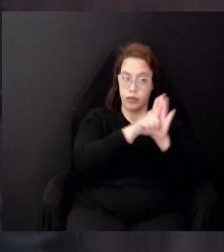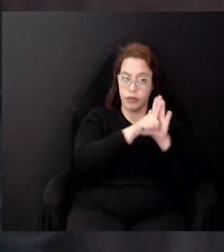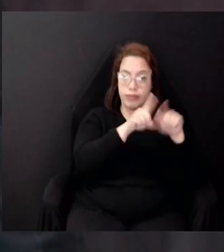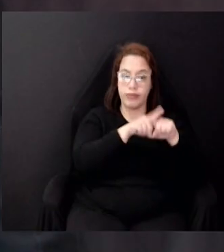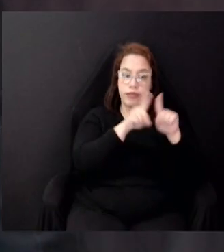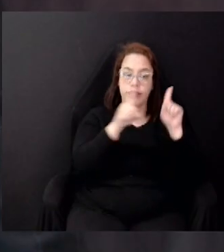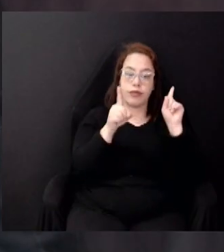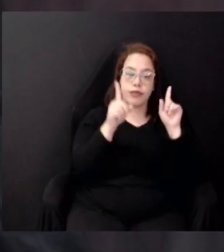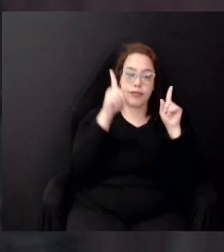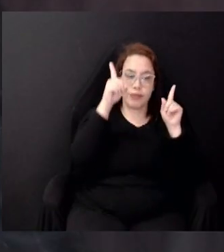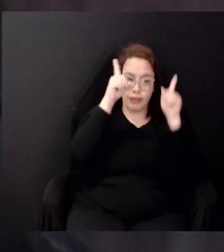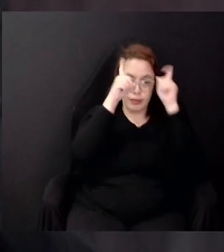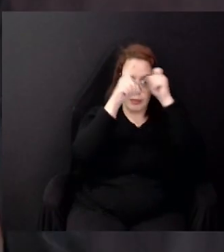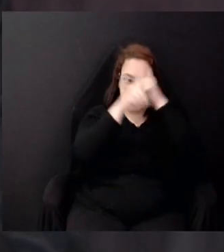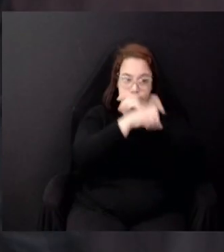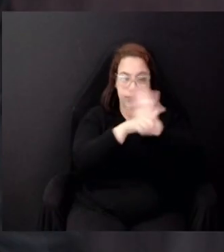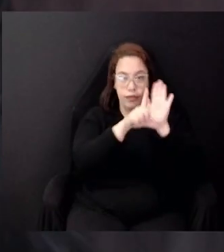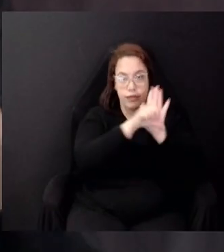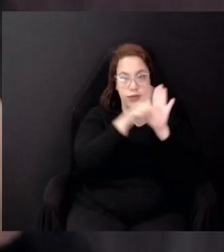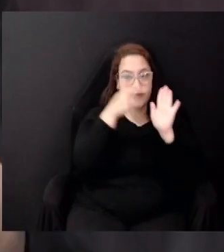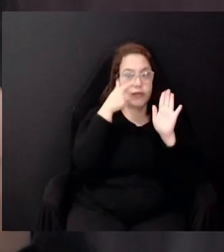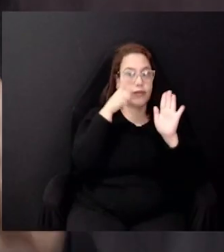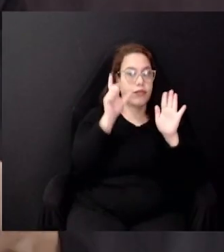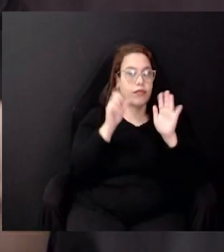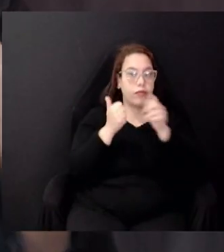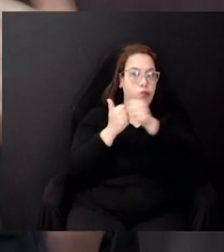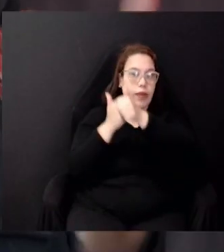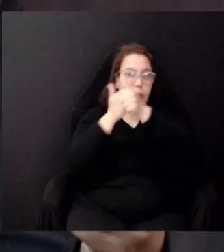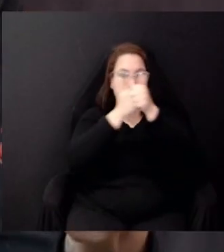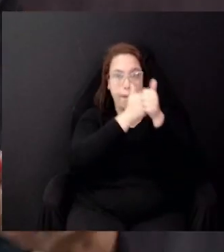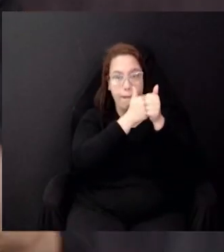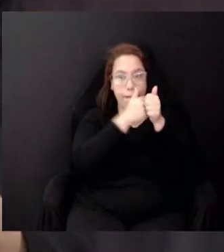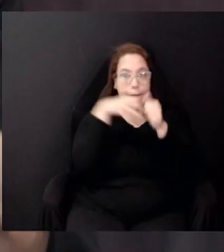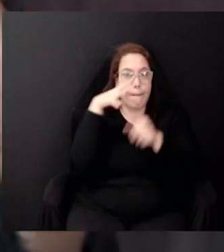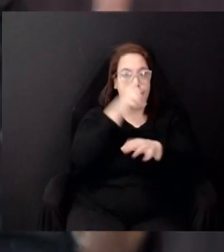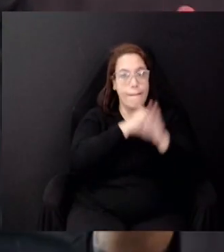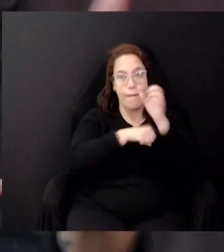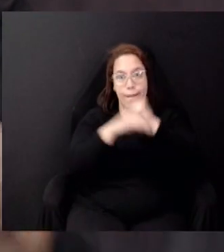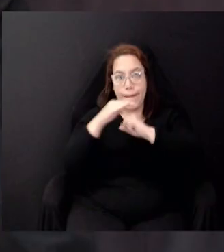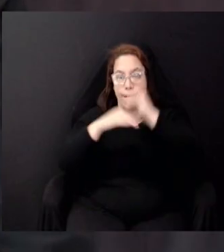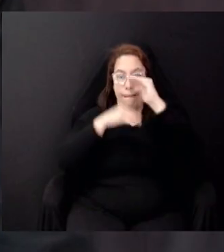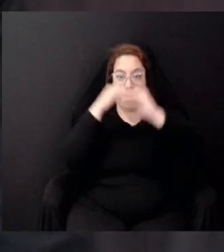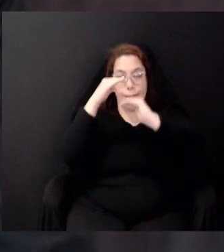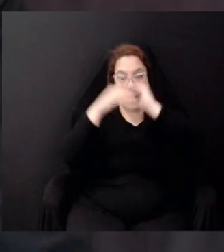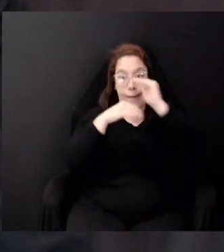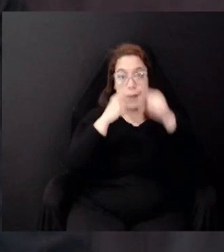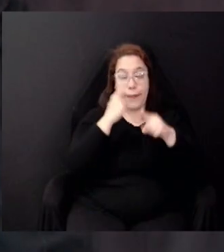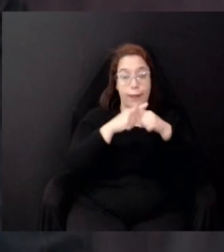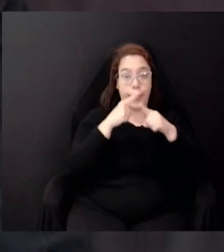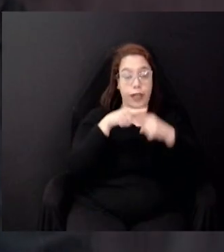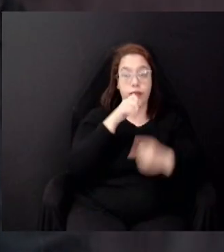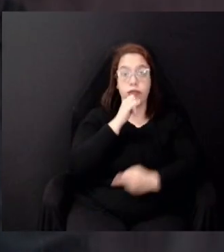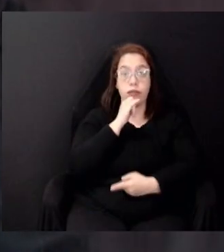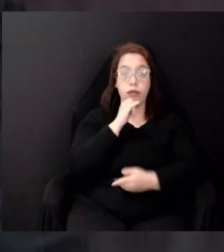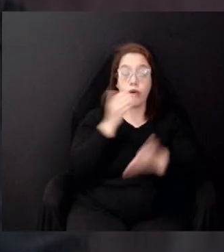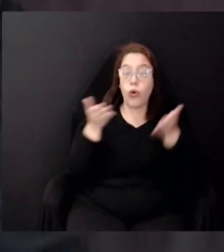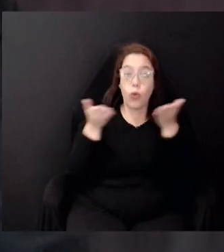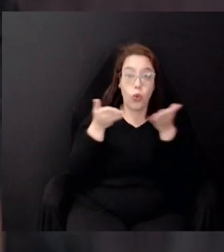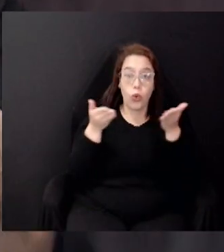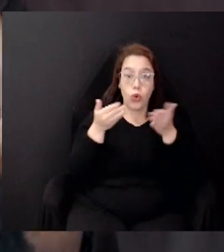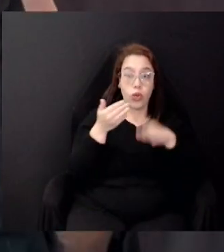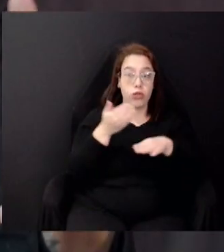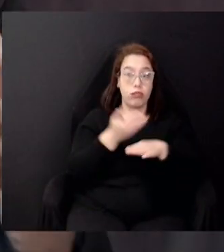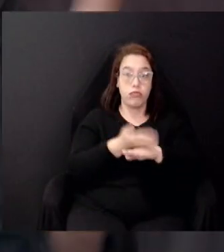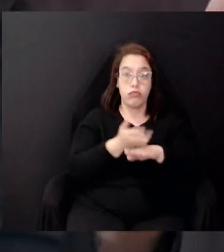dificilmente a legislação consegue acompanhar a rapidez da evolução. Porque, por exemplo, hoje a gente praticamente não